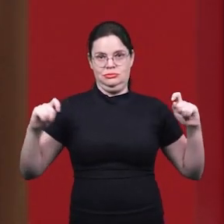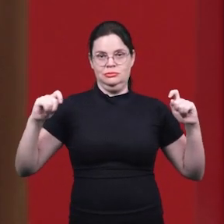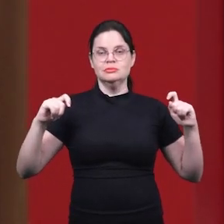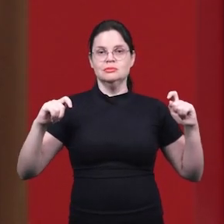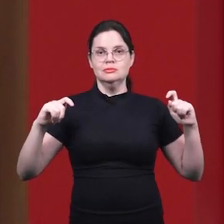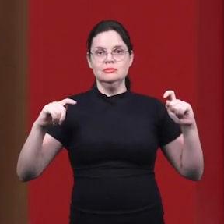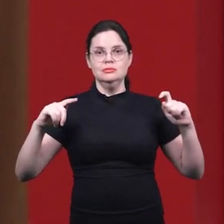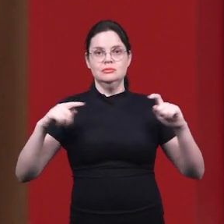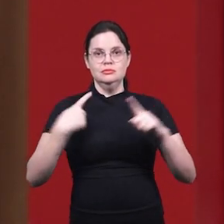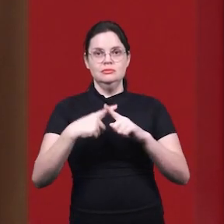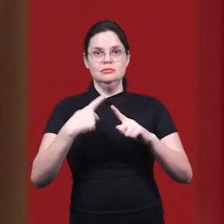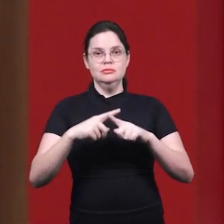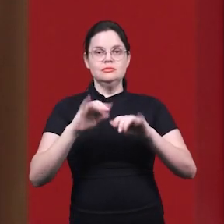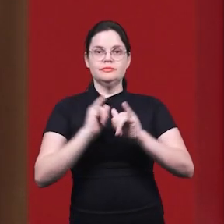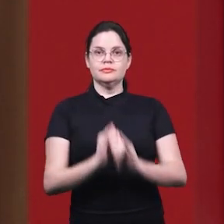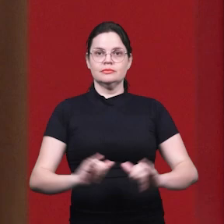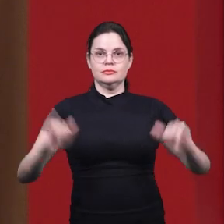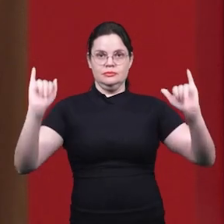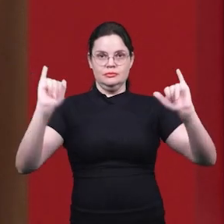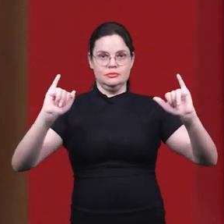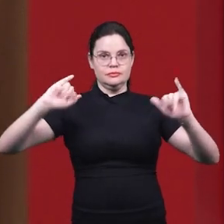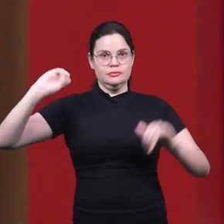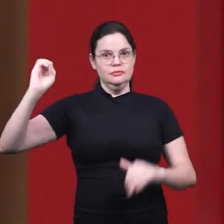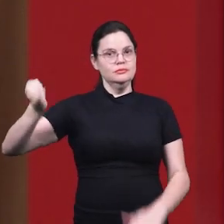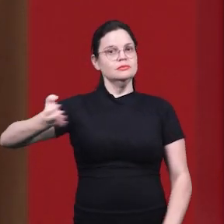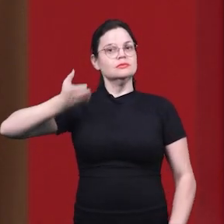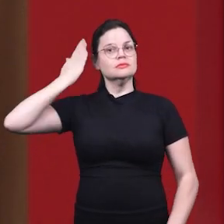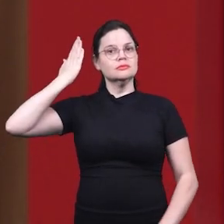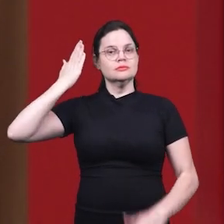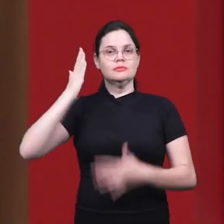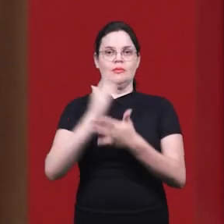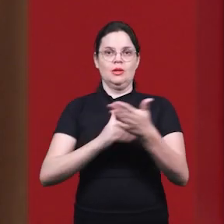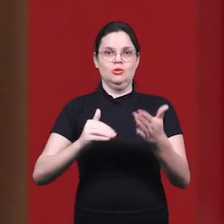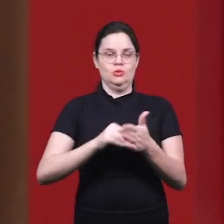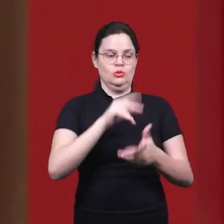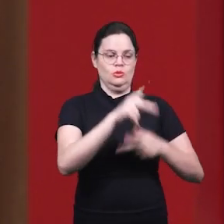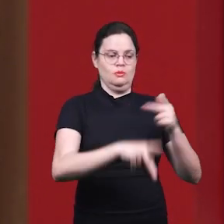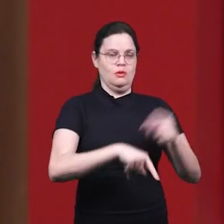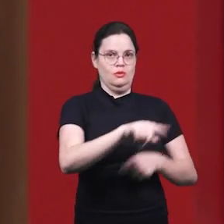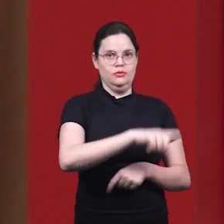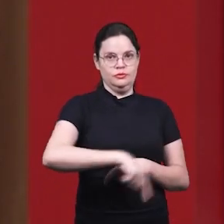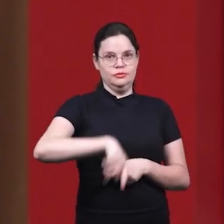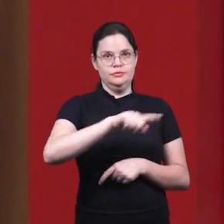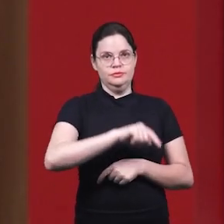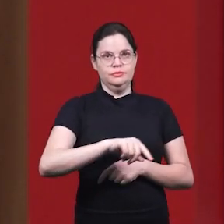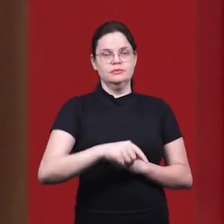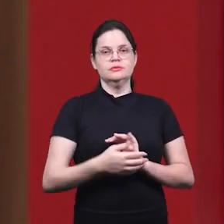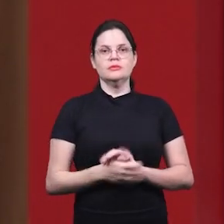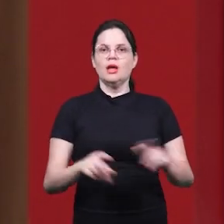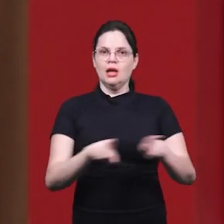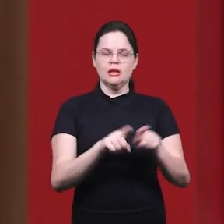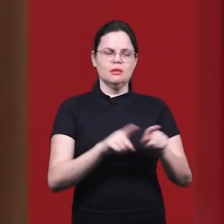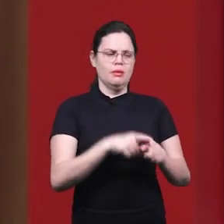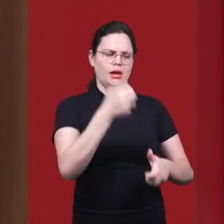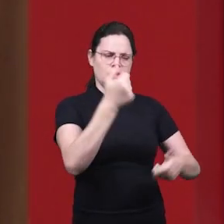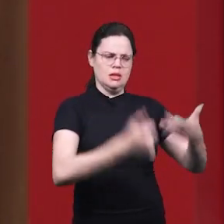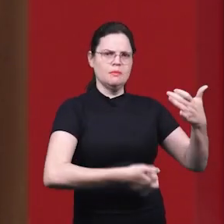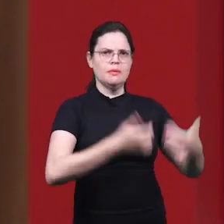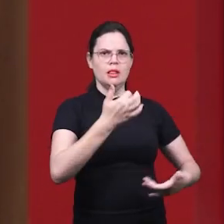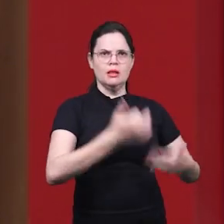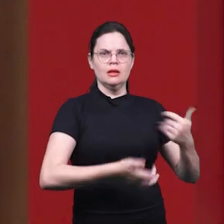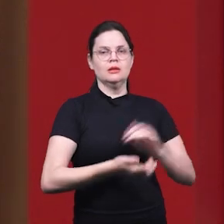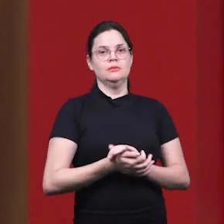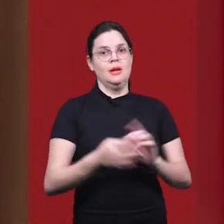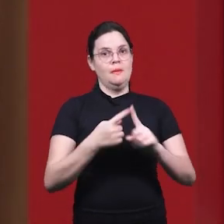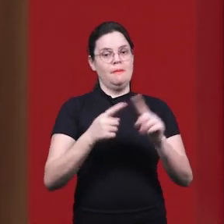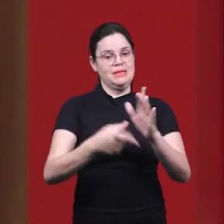que é o que anuncia as revelações ao povo de Israel e que também dá interpretação, ele